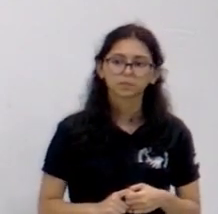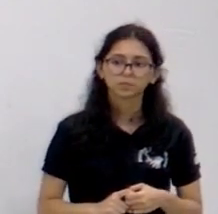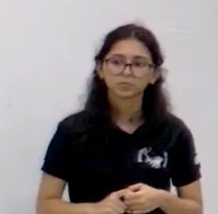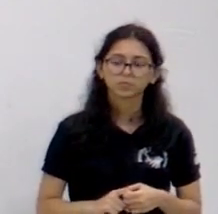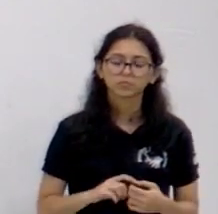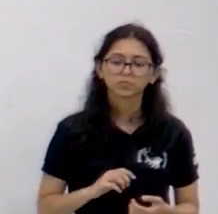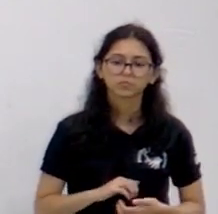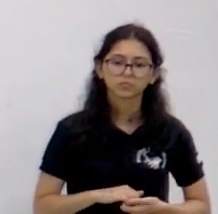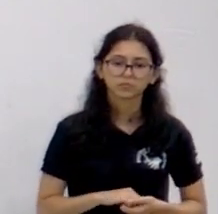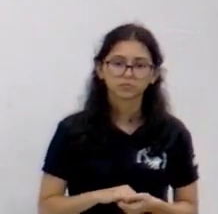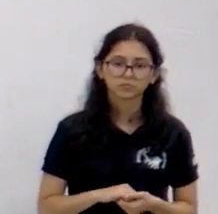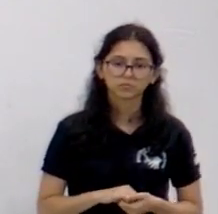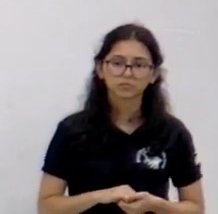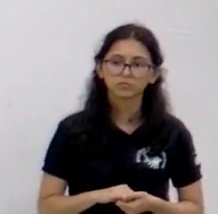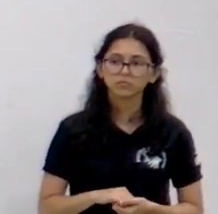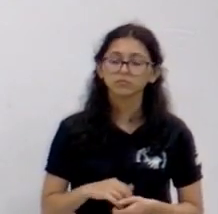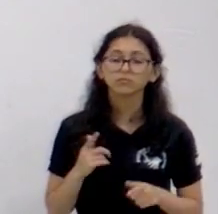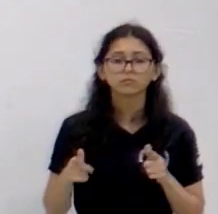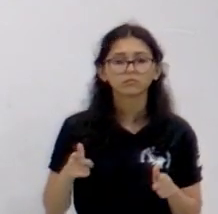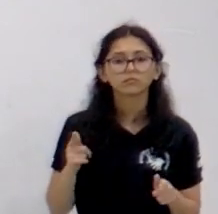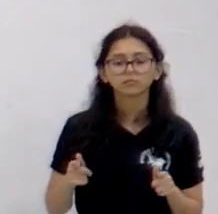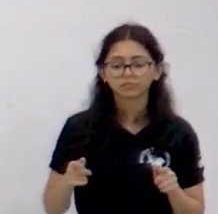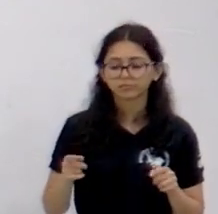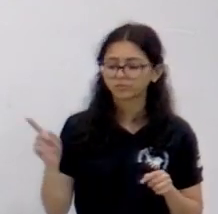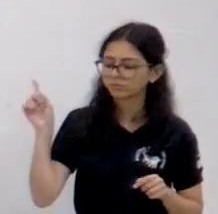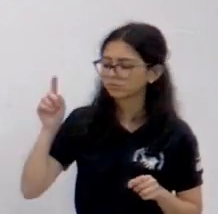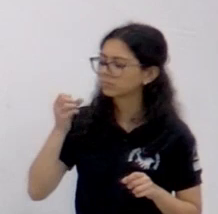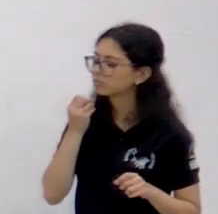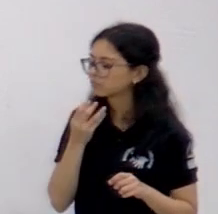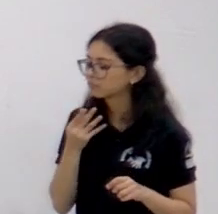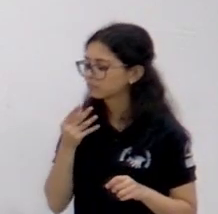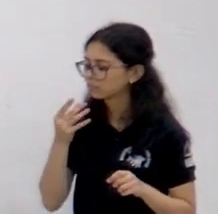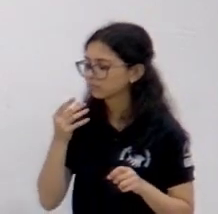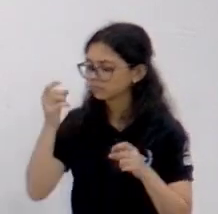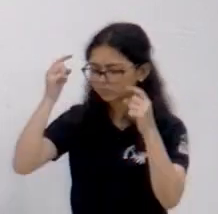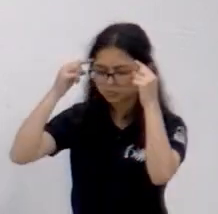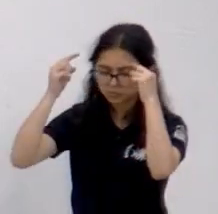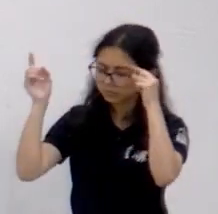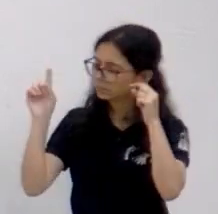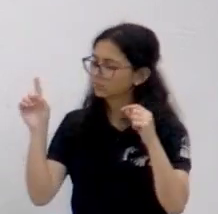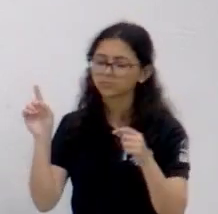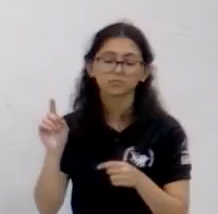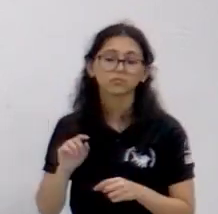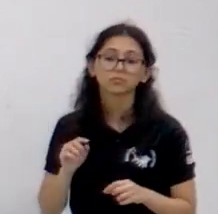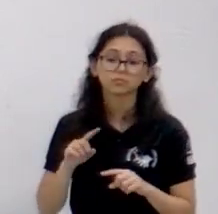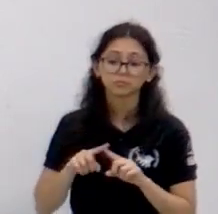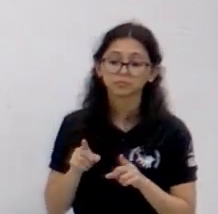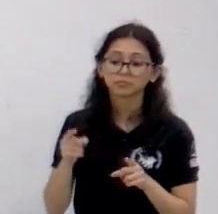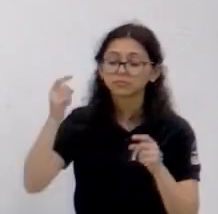questiona, não da bondade de Deus, mas de ter sido alcançado por ela.